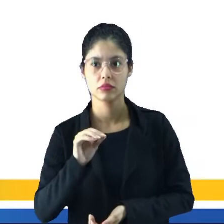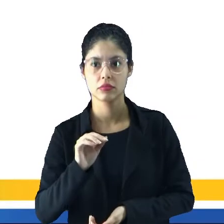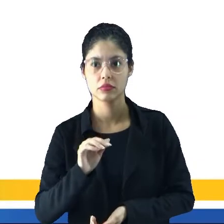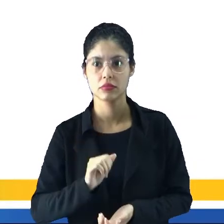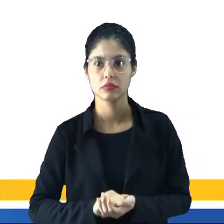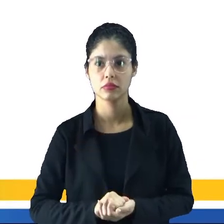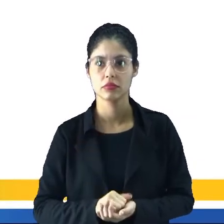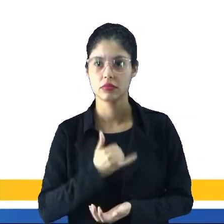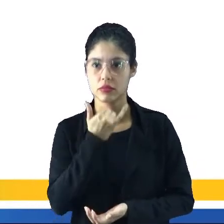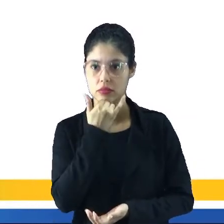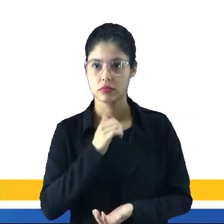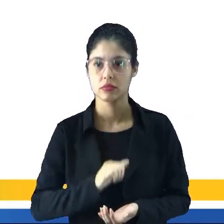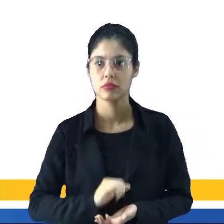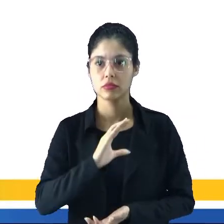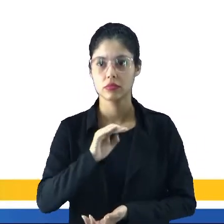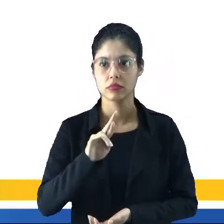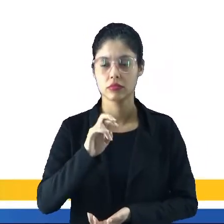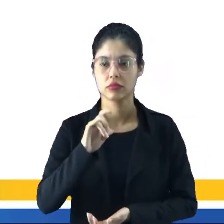graçolar,